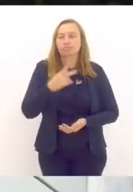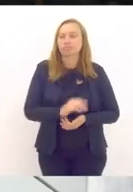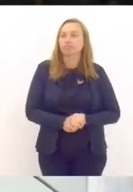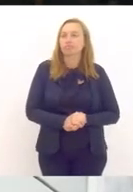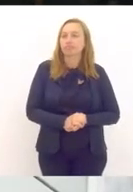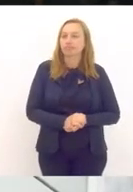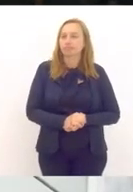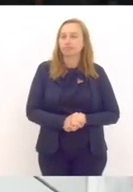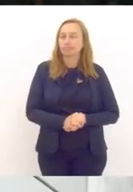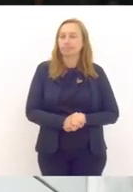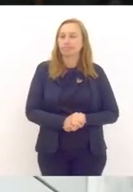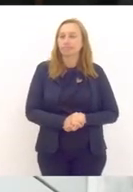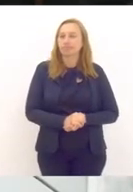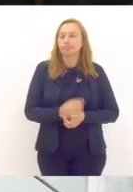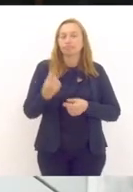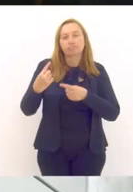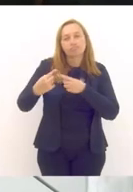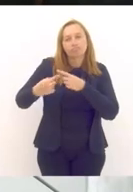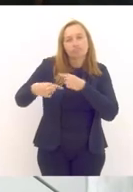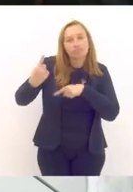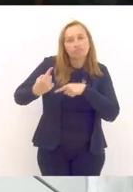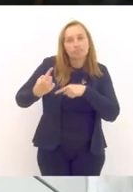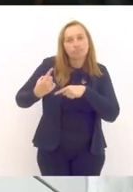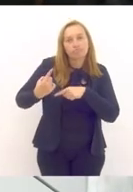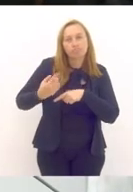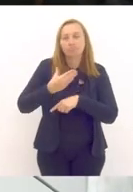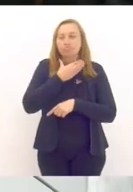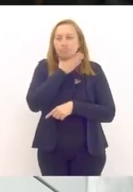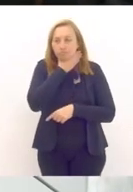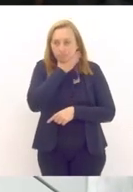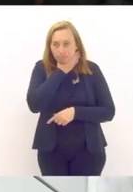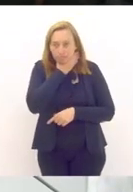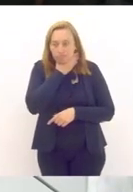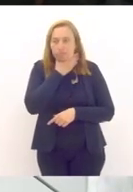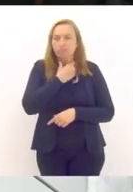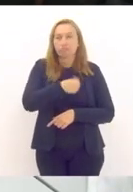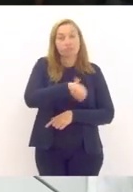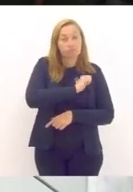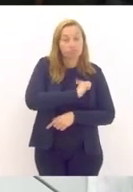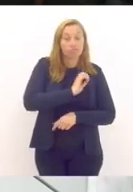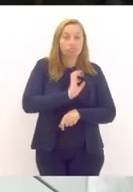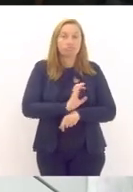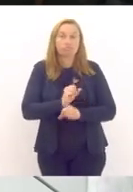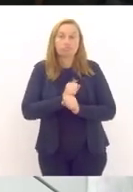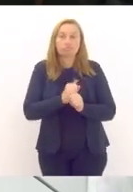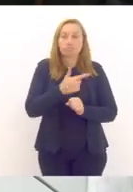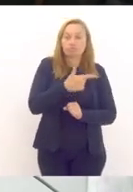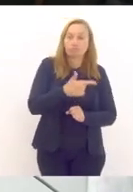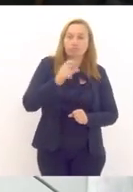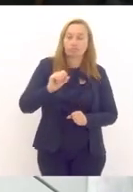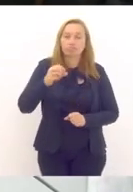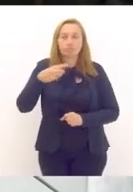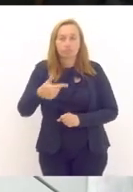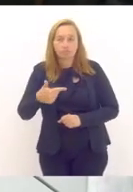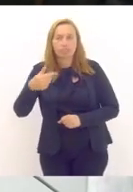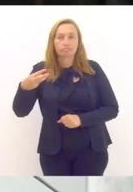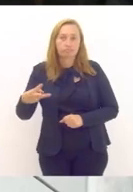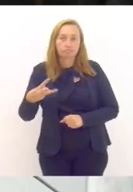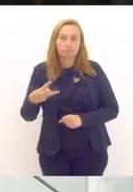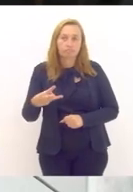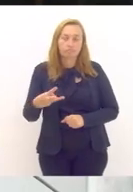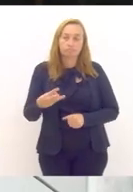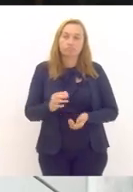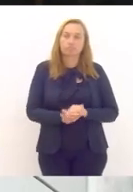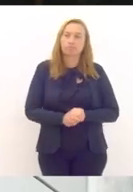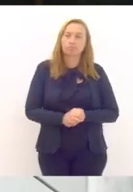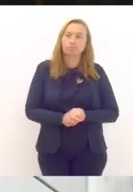que a superação da crise, né, fiscal do Estado para 2023, a estimativa é de uma